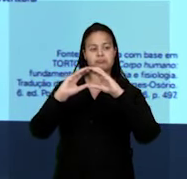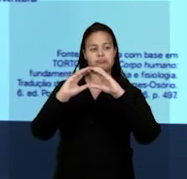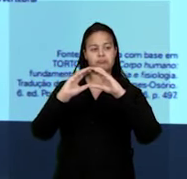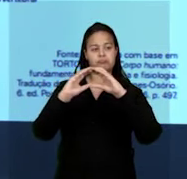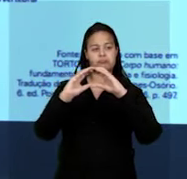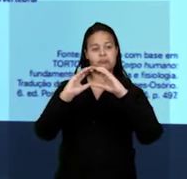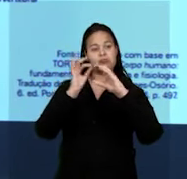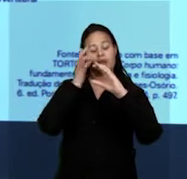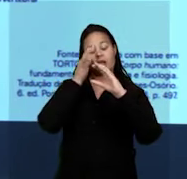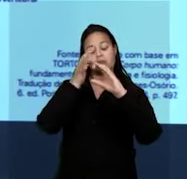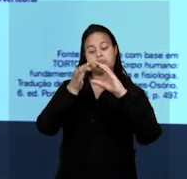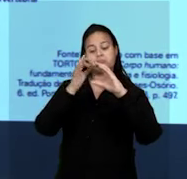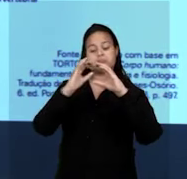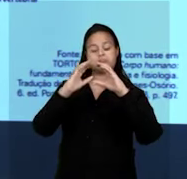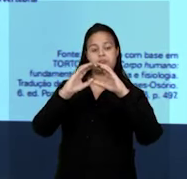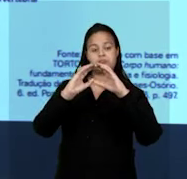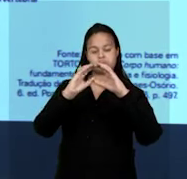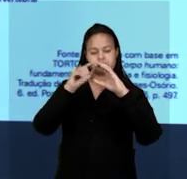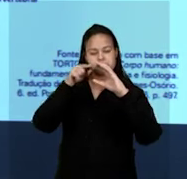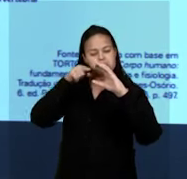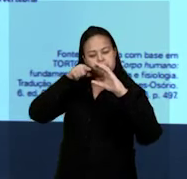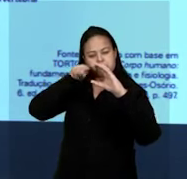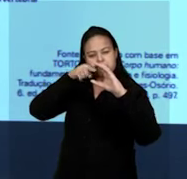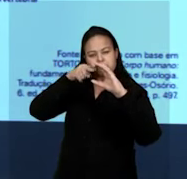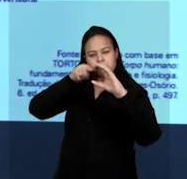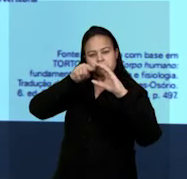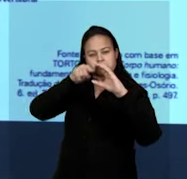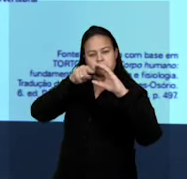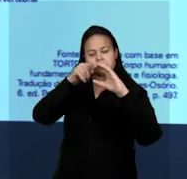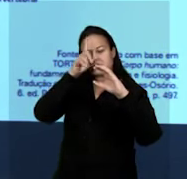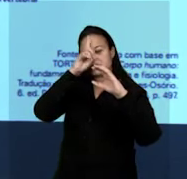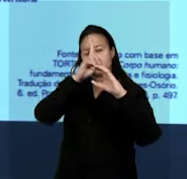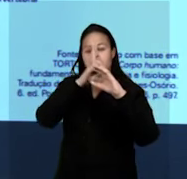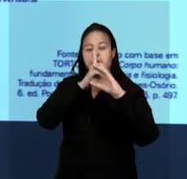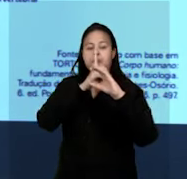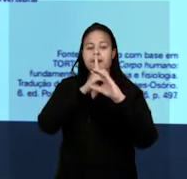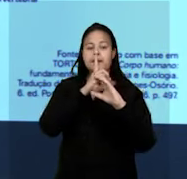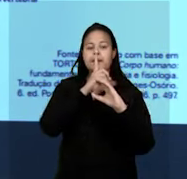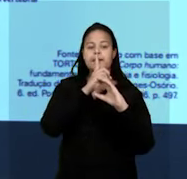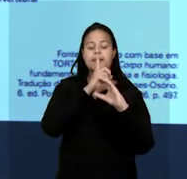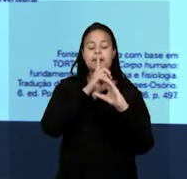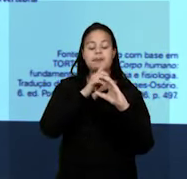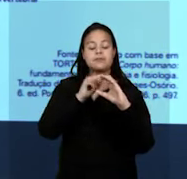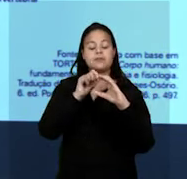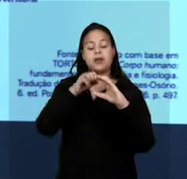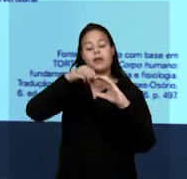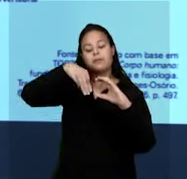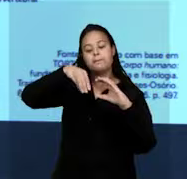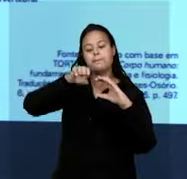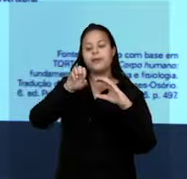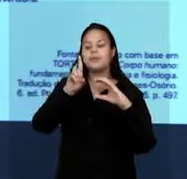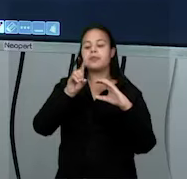e observa dentro dessa estrutura amarela que é a medula espinhal.